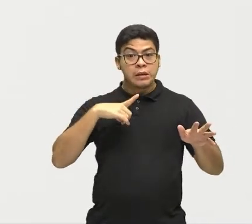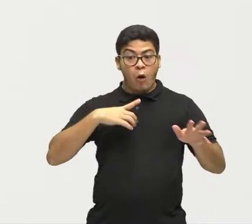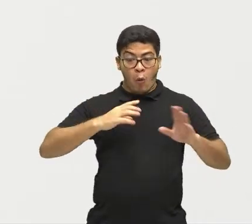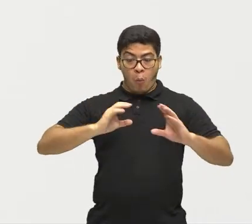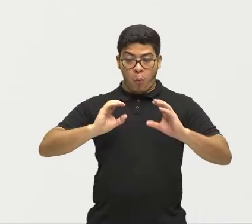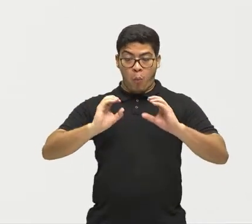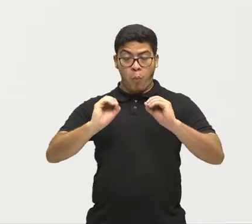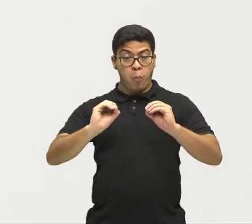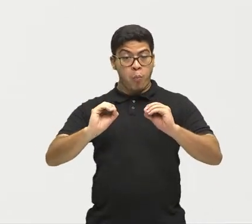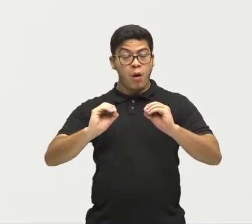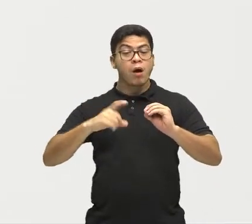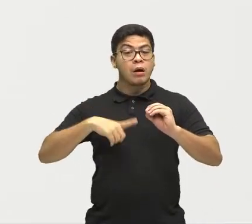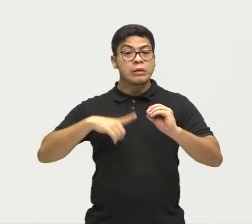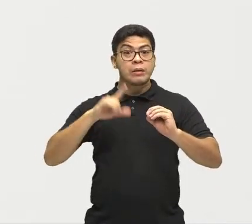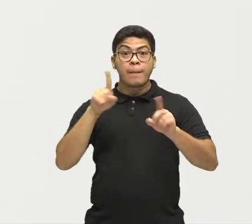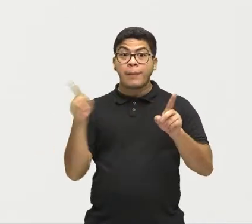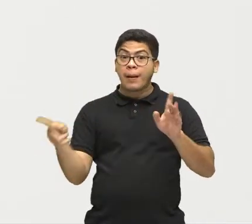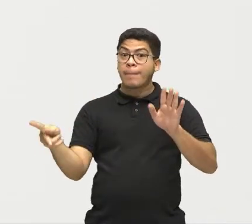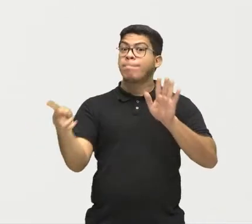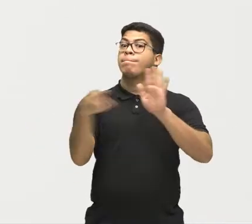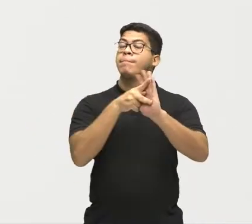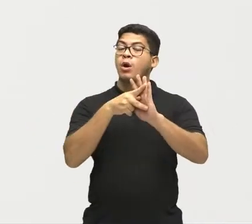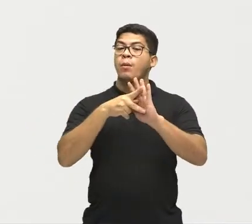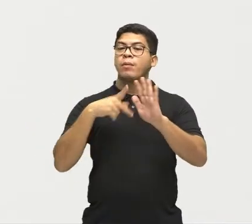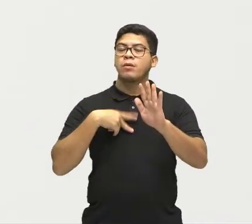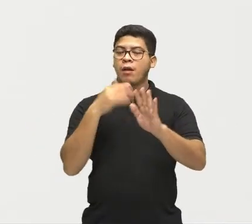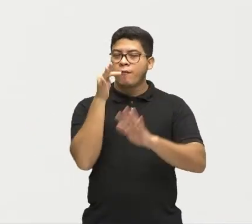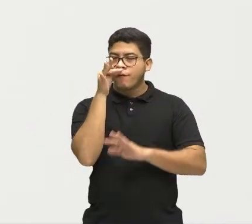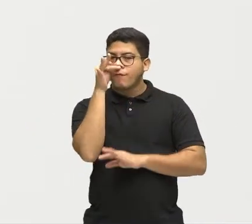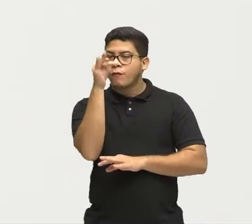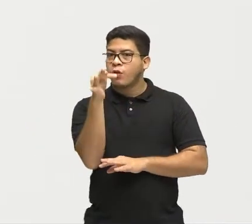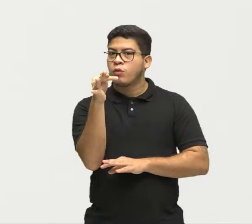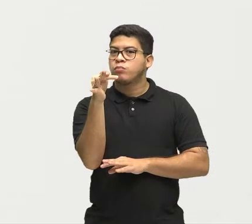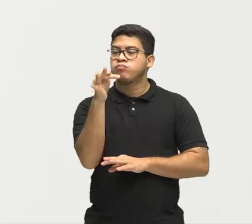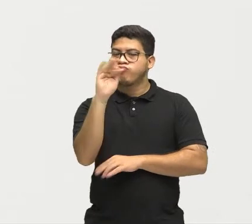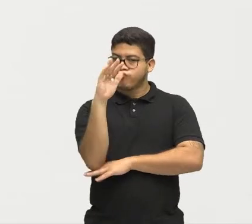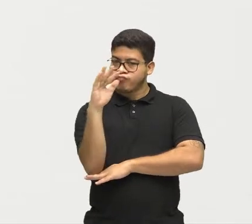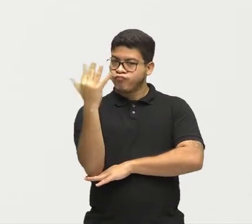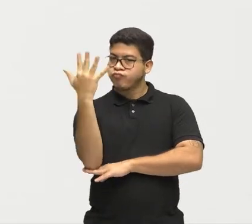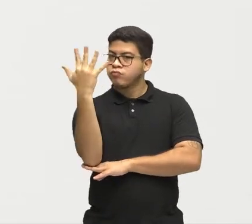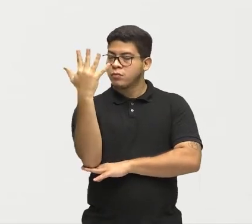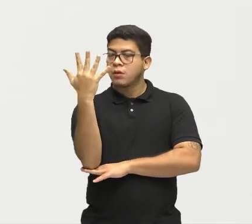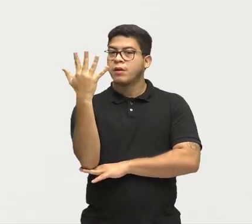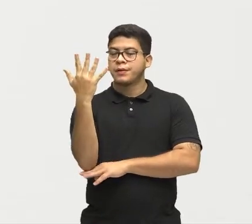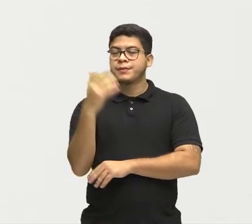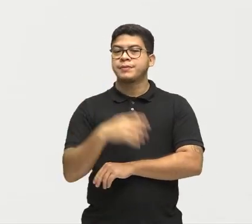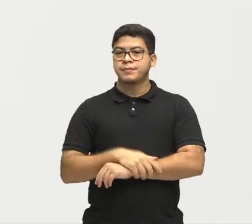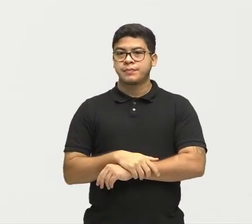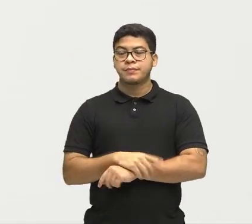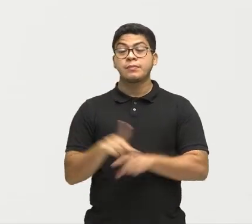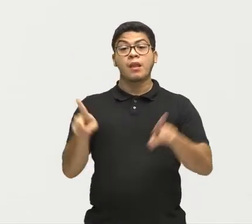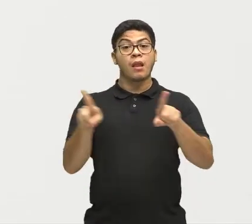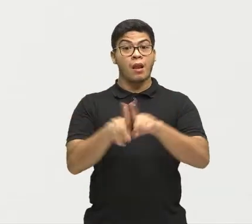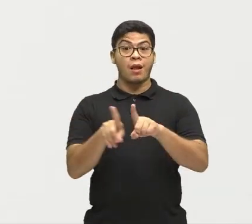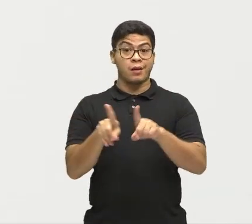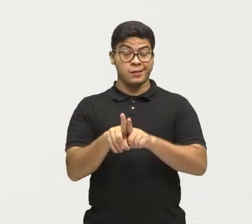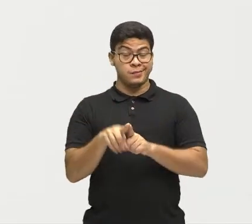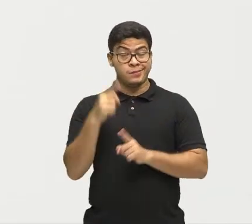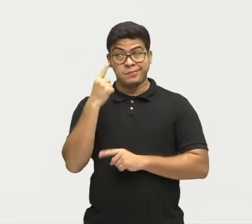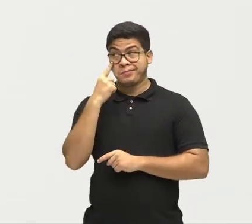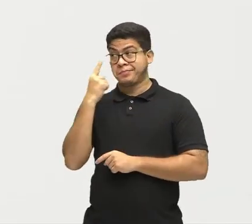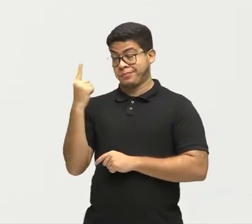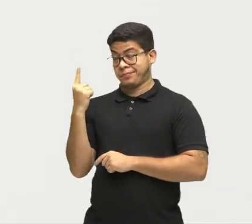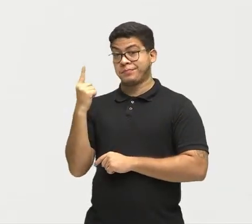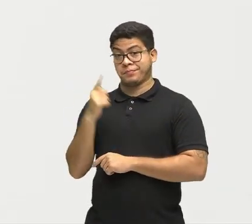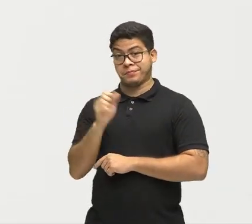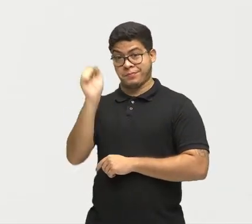planta e vai acontecer o quê? A germinação, né? Vai ter formação de zigoto aí para um novo indivíduo. Então, é